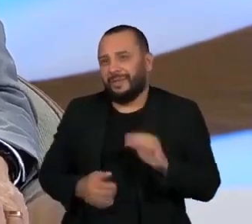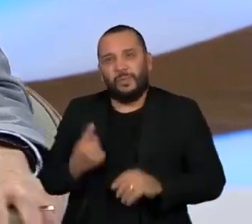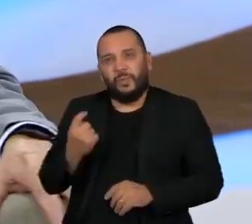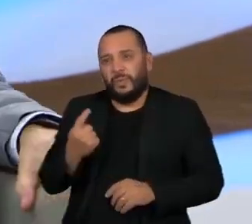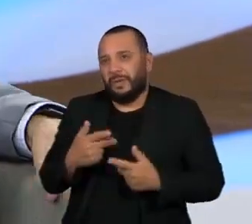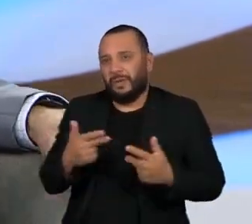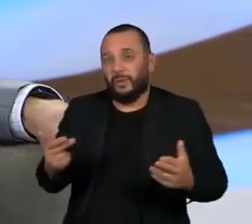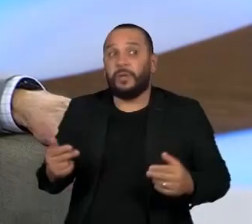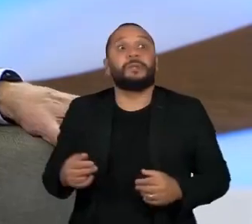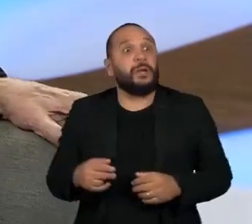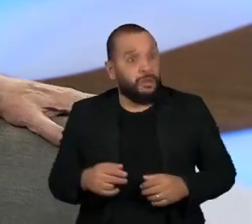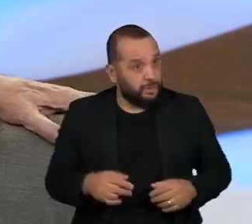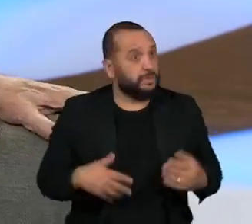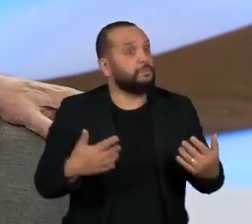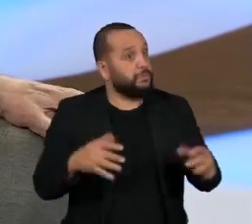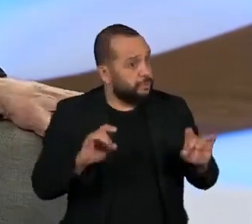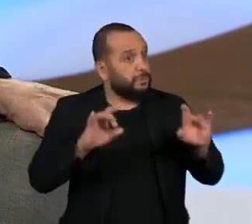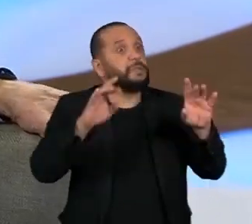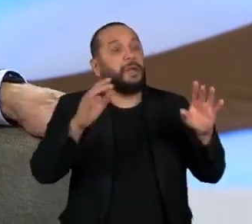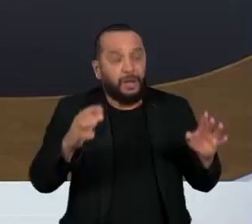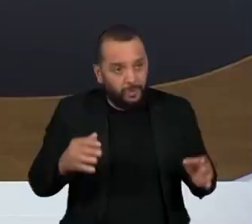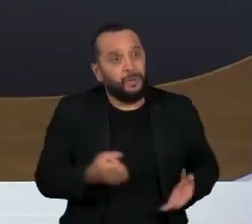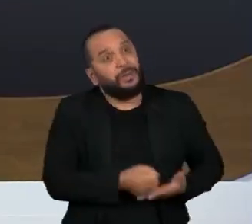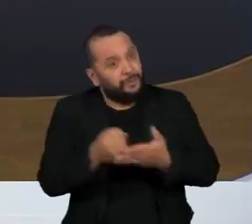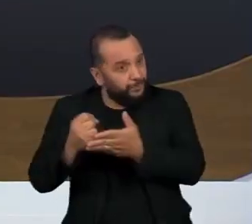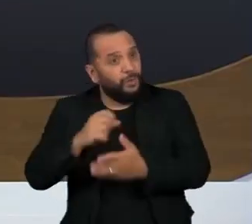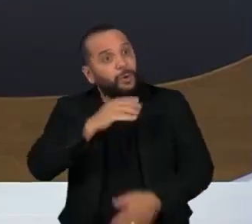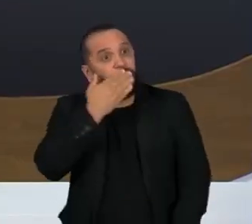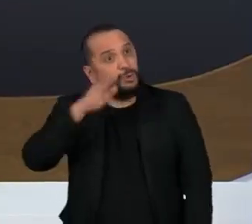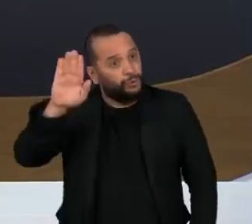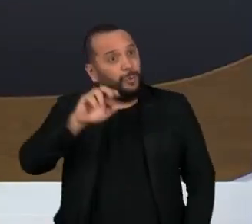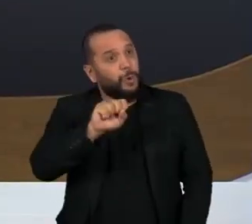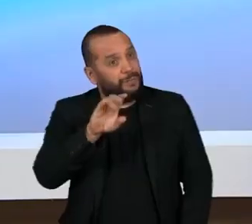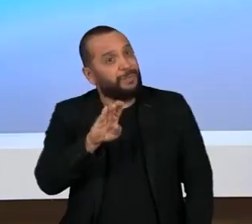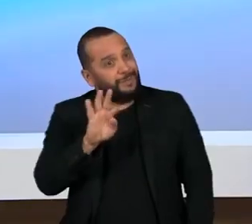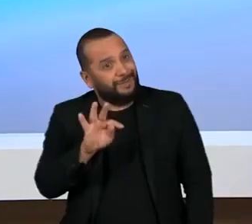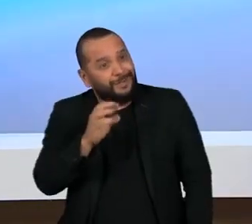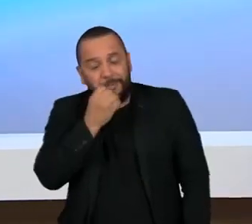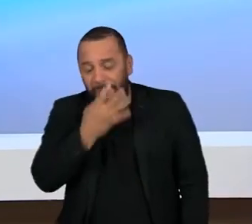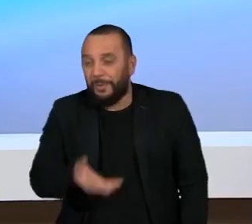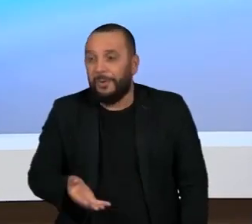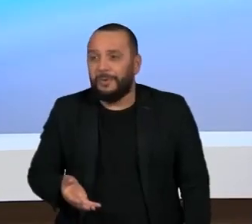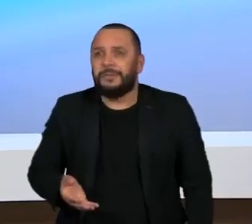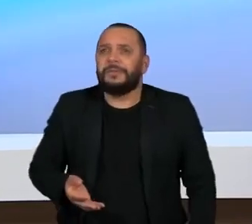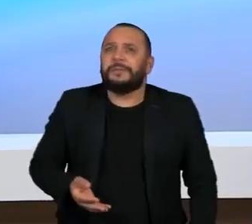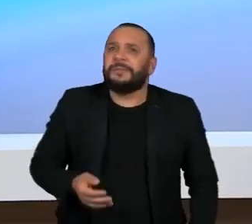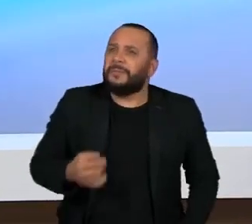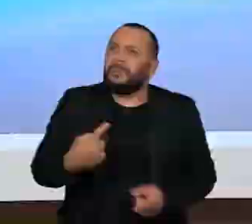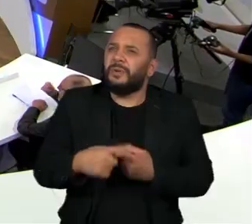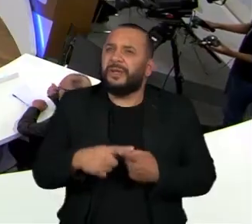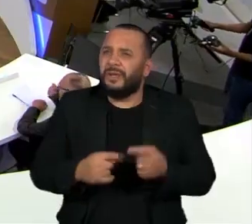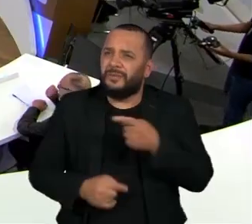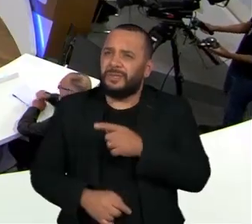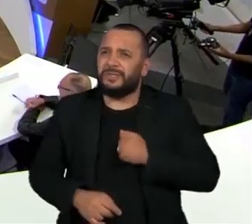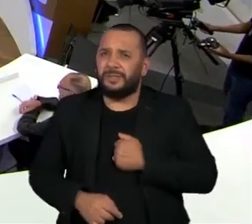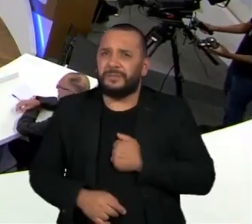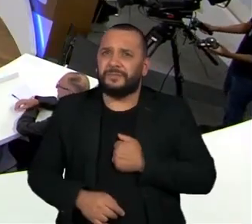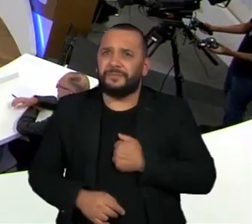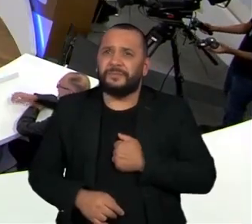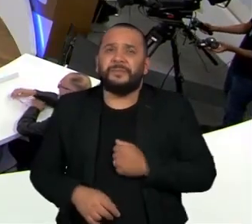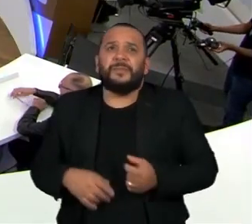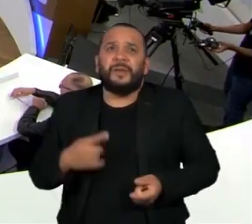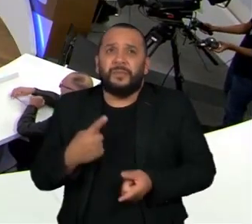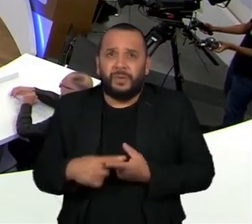coisa emagrecer mas tudo é decisão dele assim tudo por causa disso